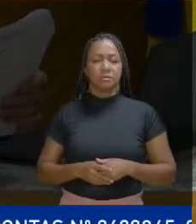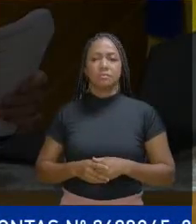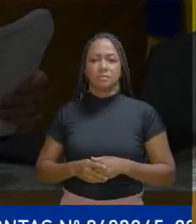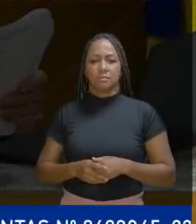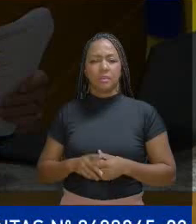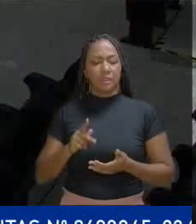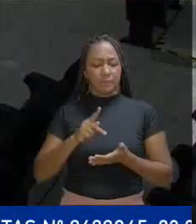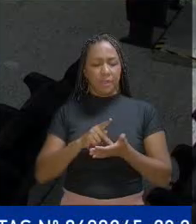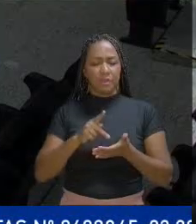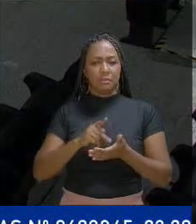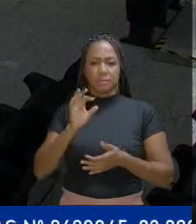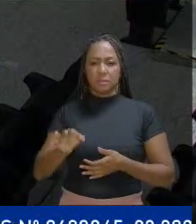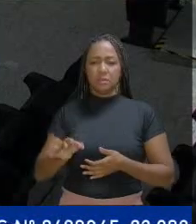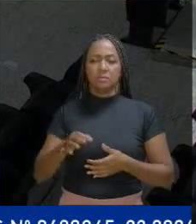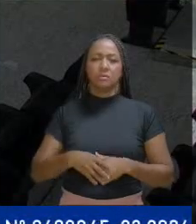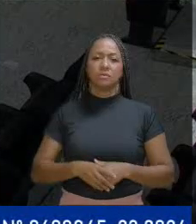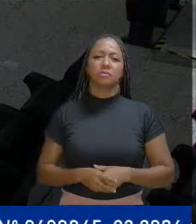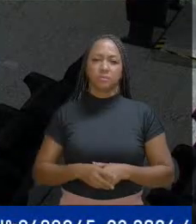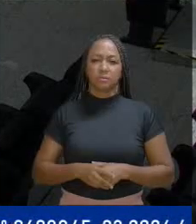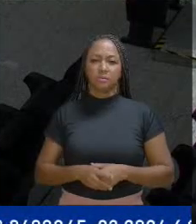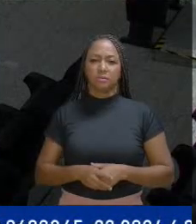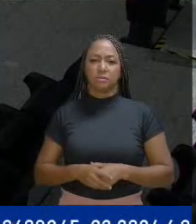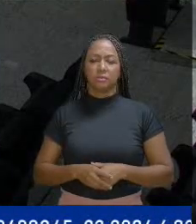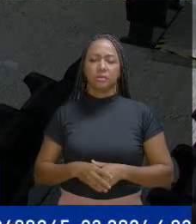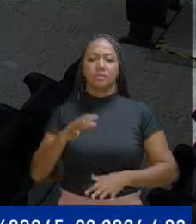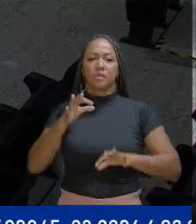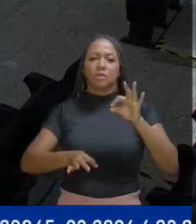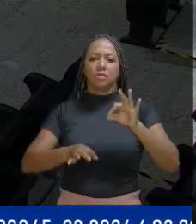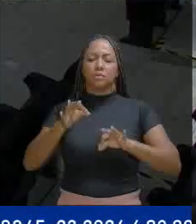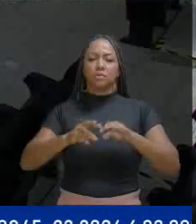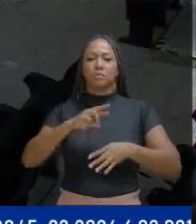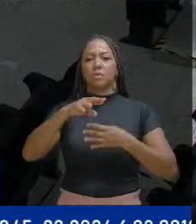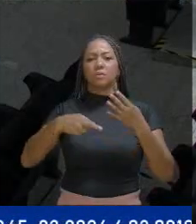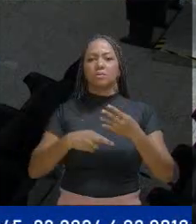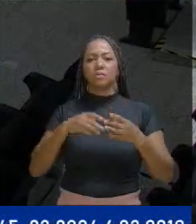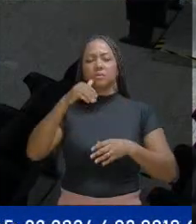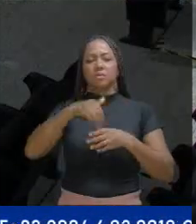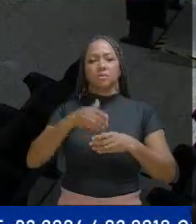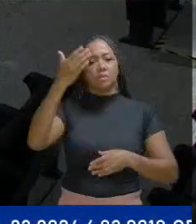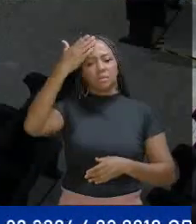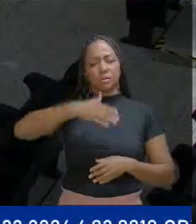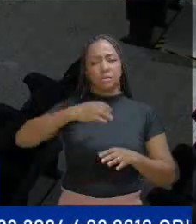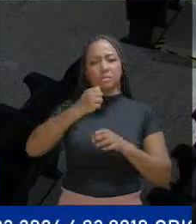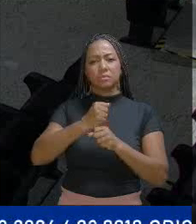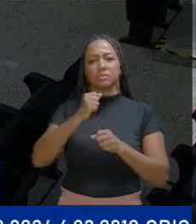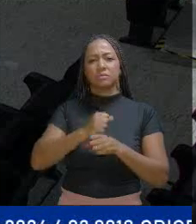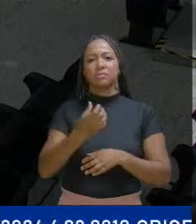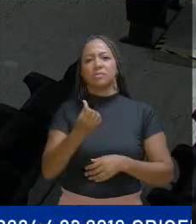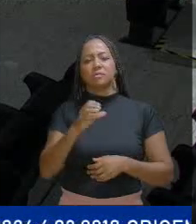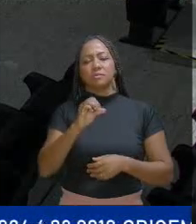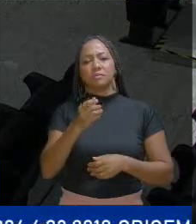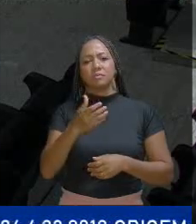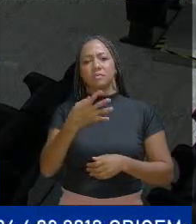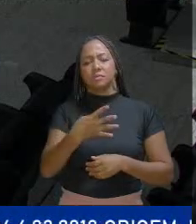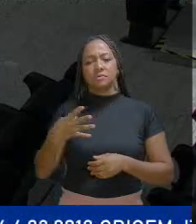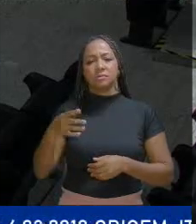provimento, né, excelência? Exatamente. Em julgamento, o recurso eleitoral na prestação de contas